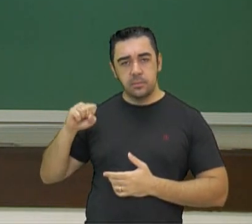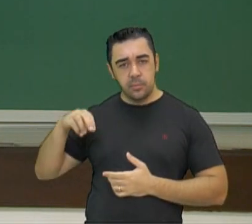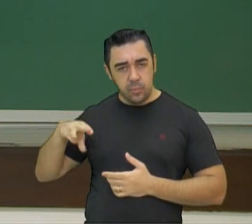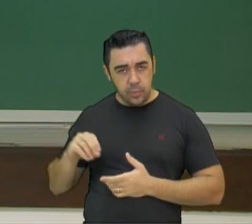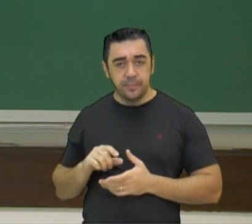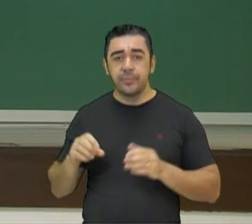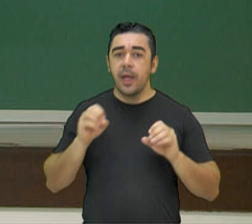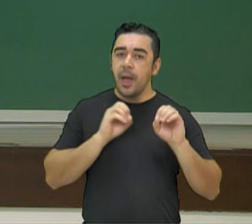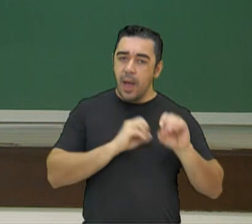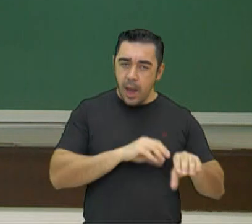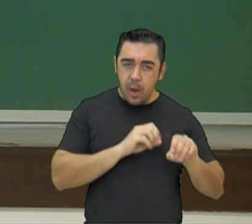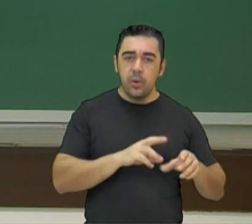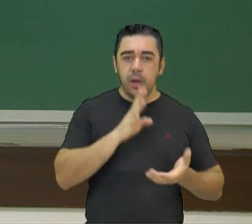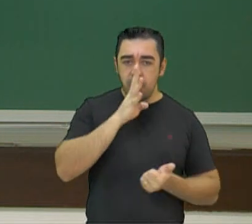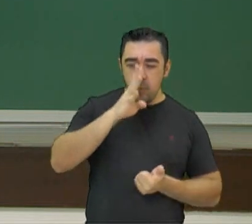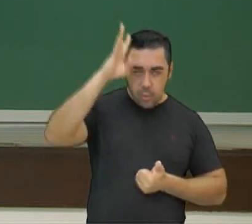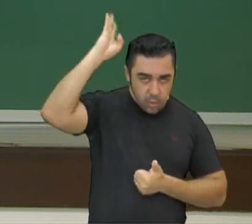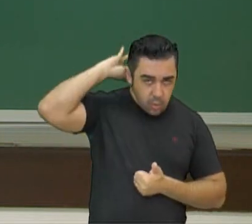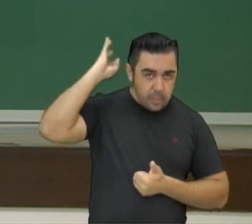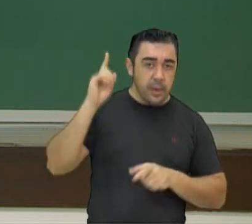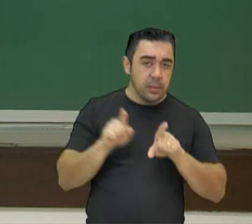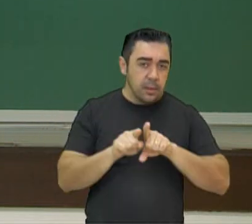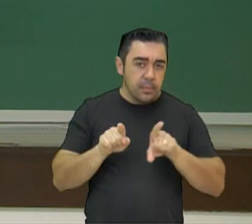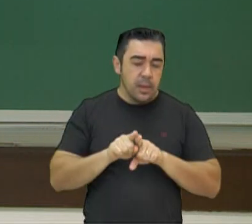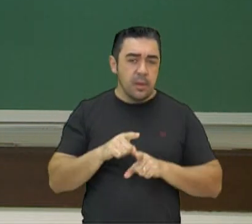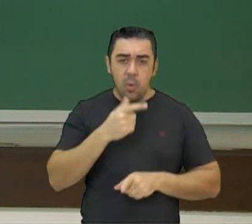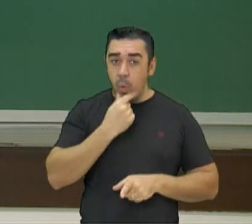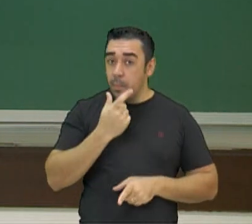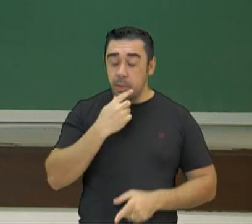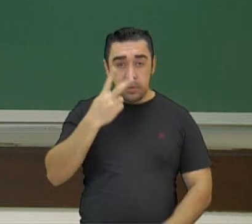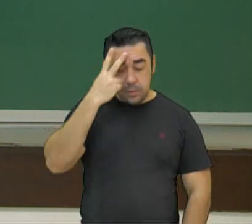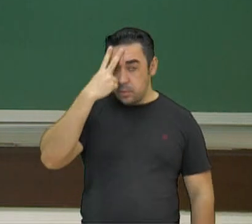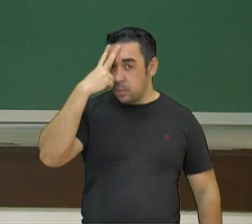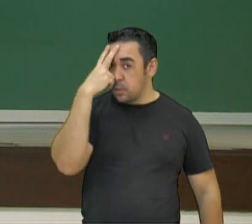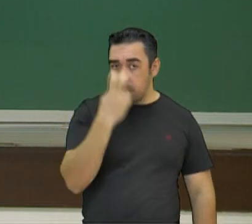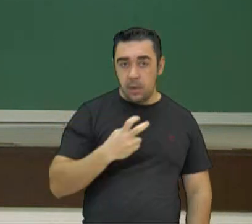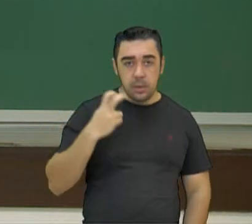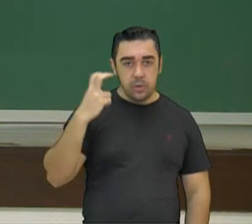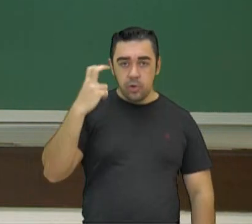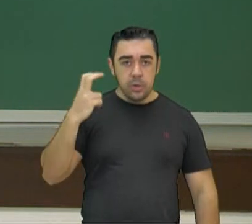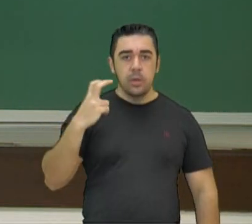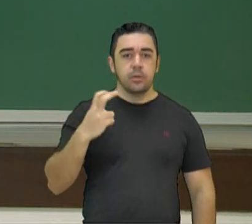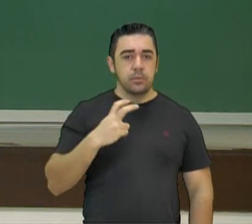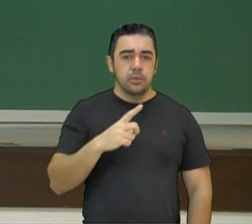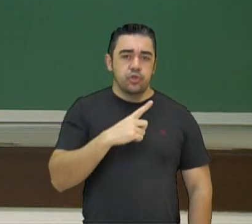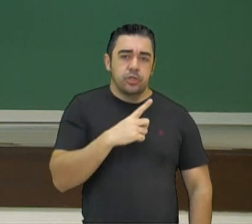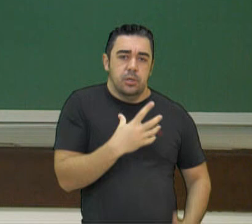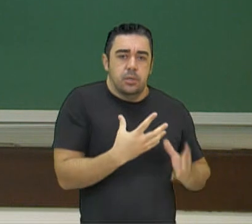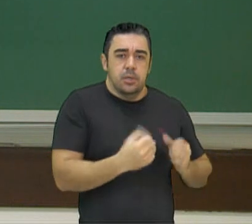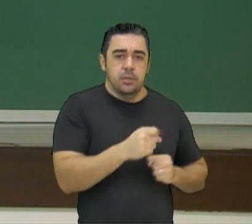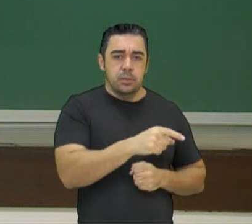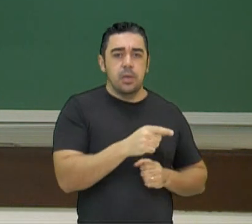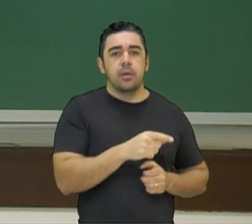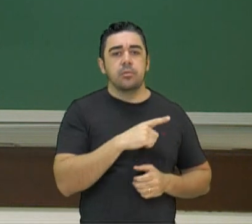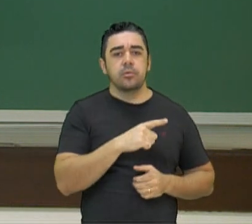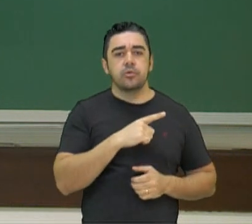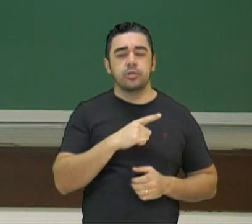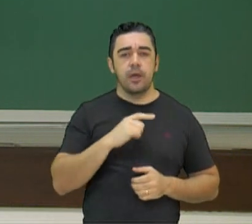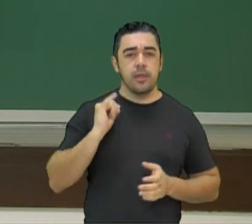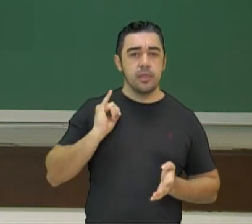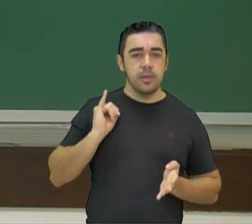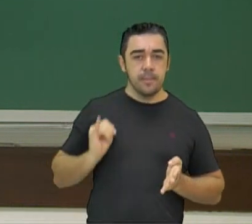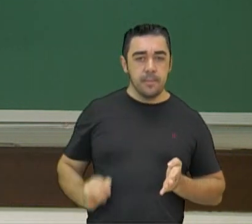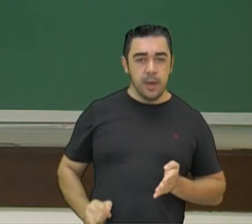também em Roma e era um cara muito sábio, ele era bem aceito dentro do Império Romano.